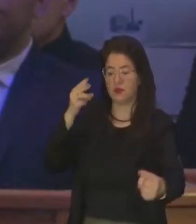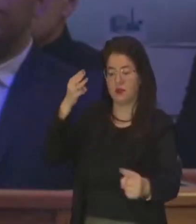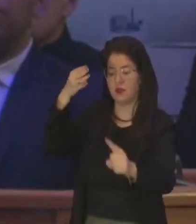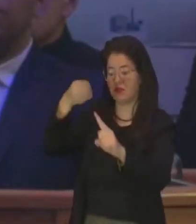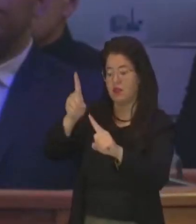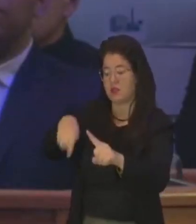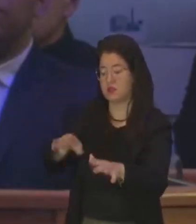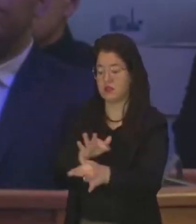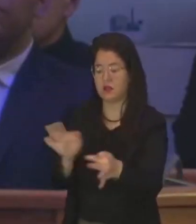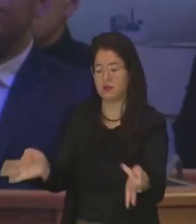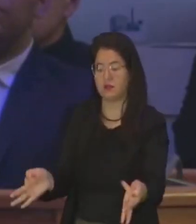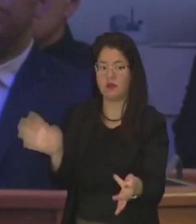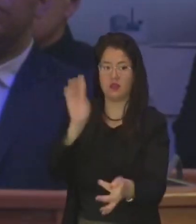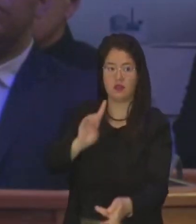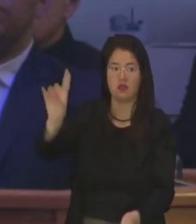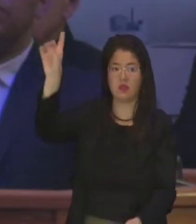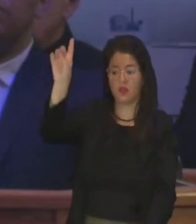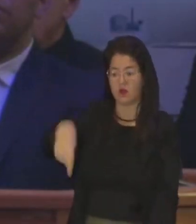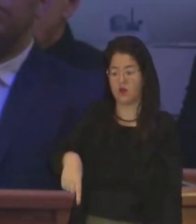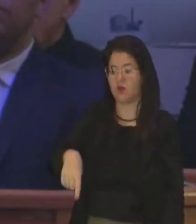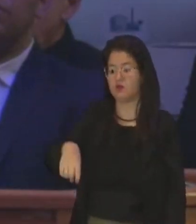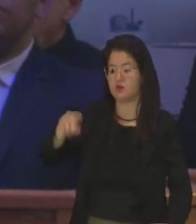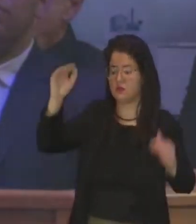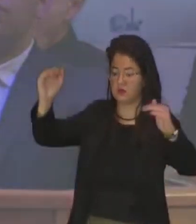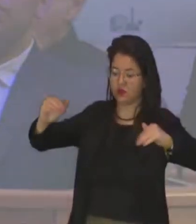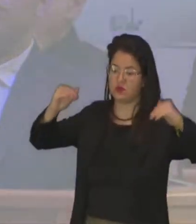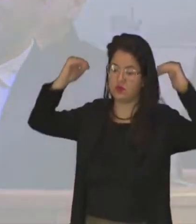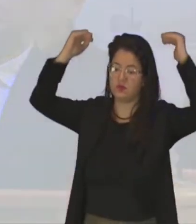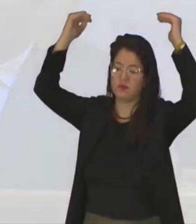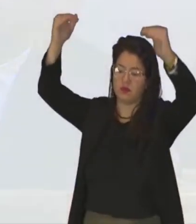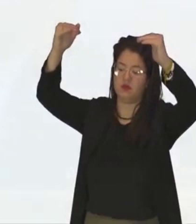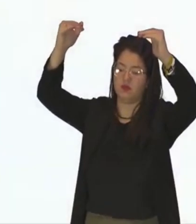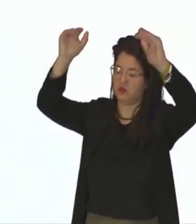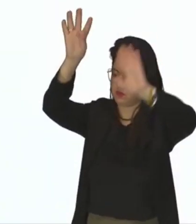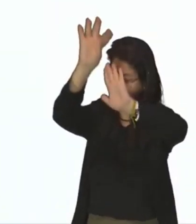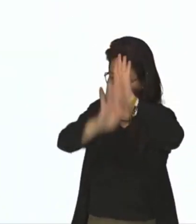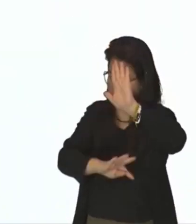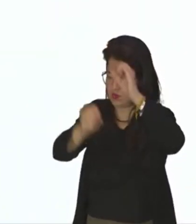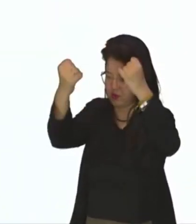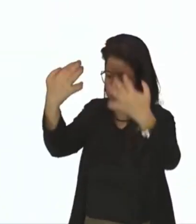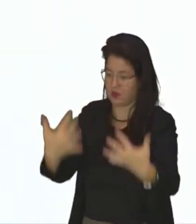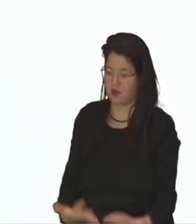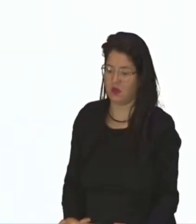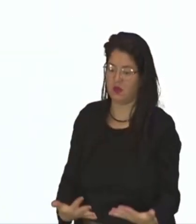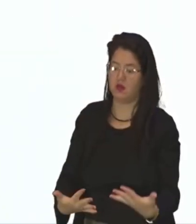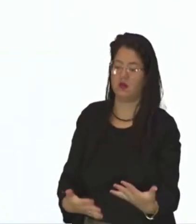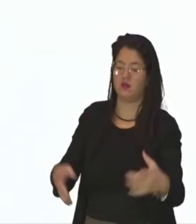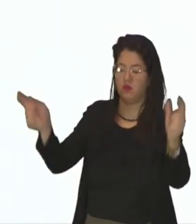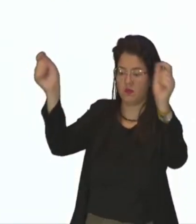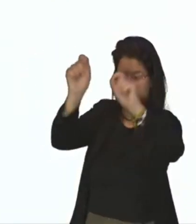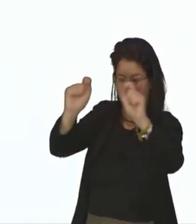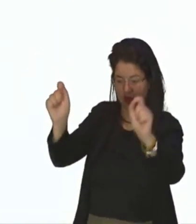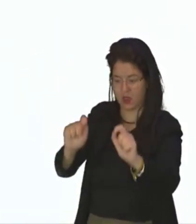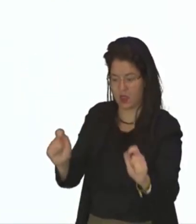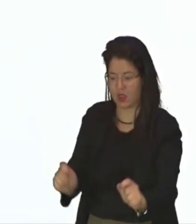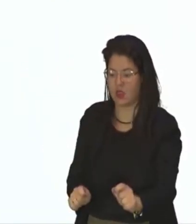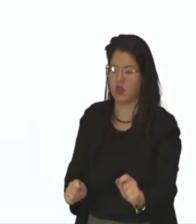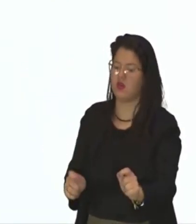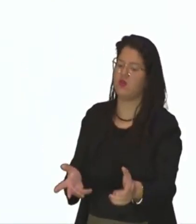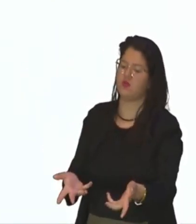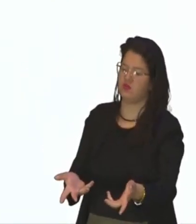é simples, Deus é superior. O texto diz, os deuses,